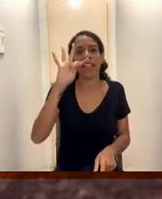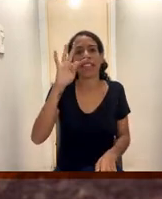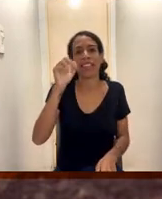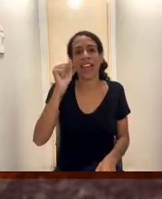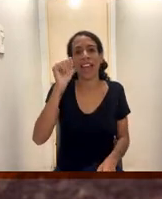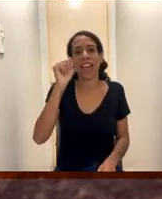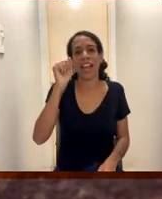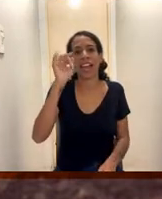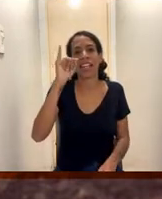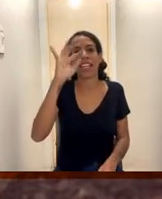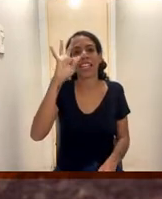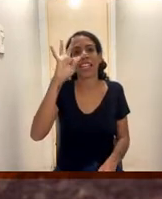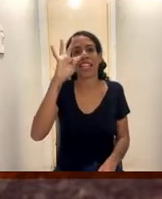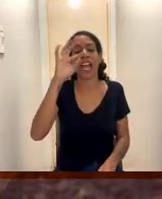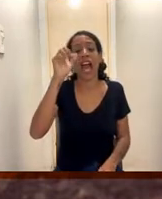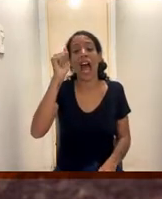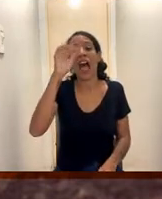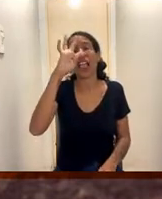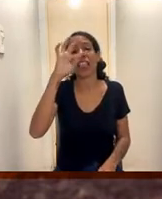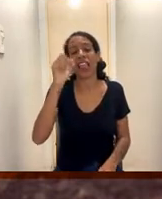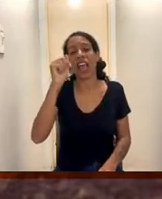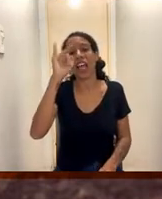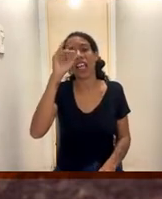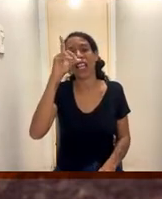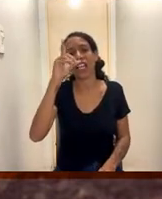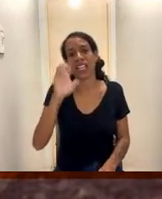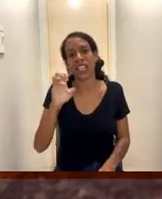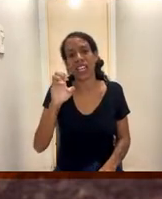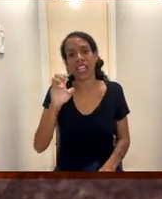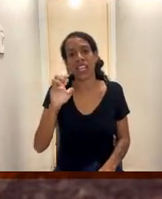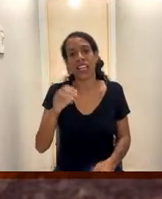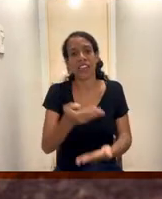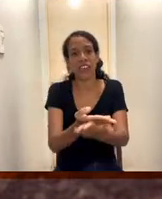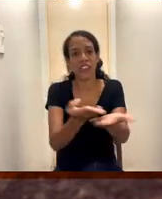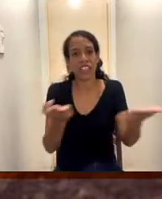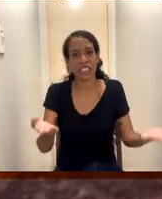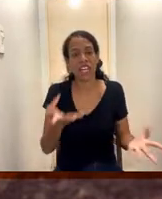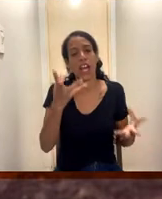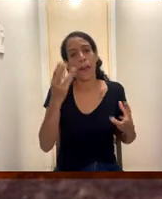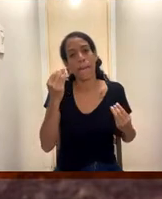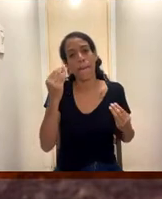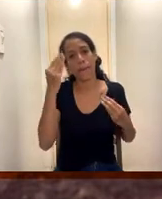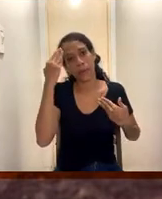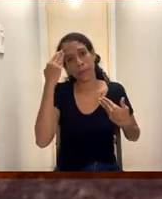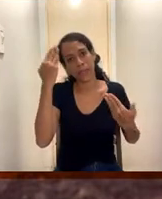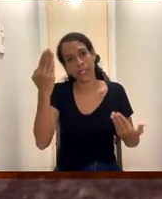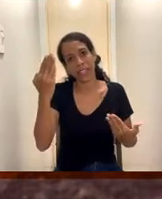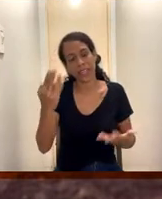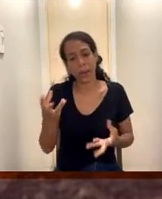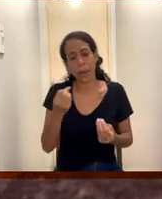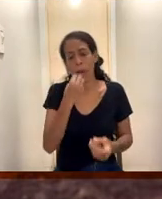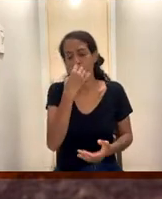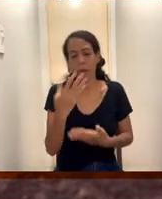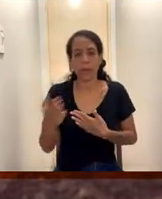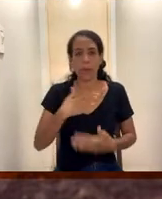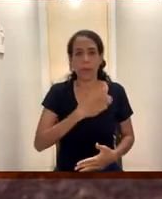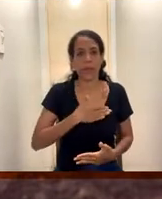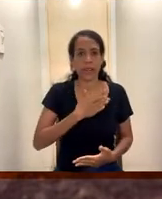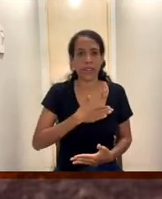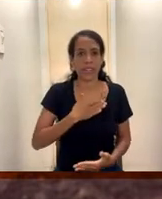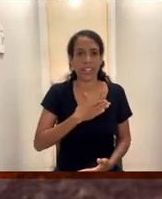Moreira Bauer. Então, a vocês, meninas, sejam todas muito bem-vindas. Marina,